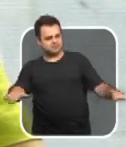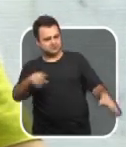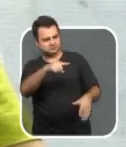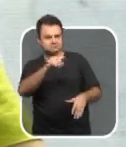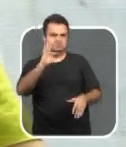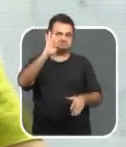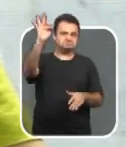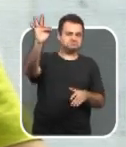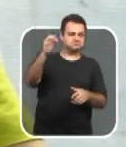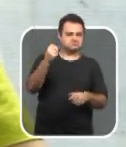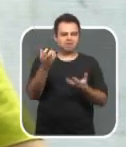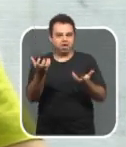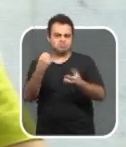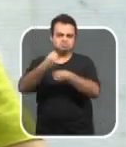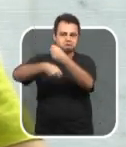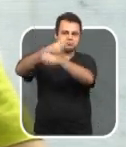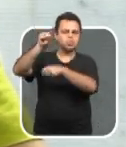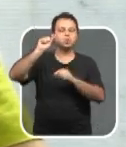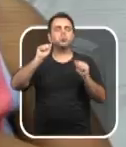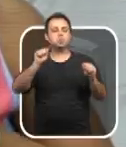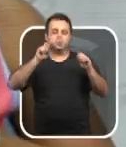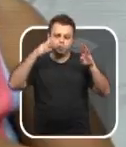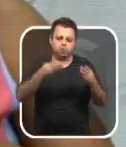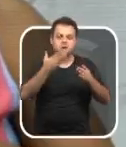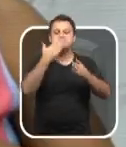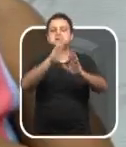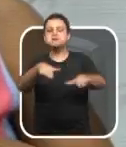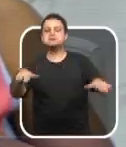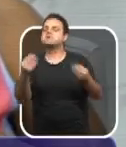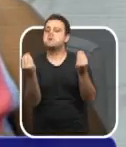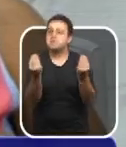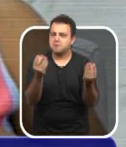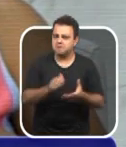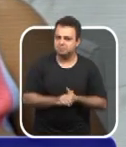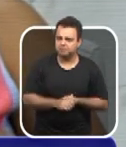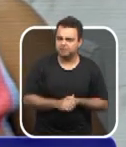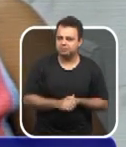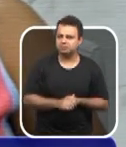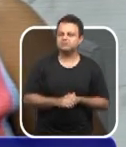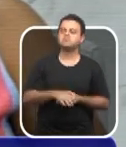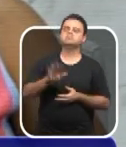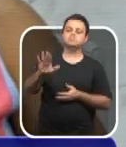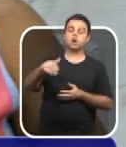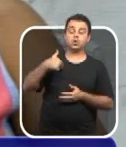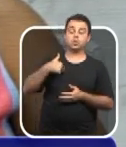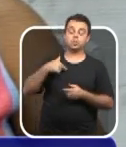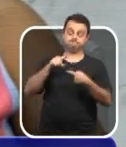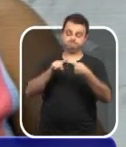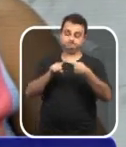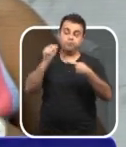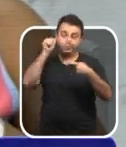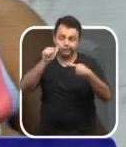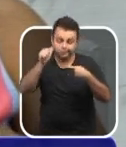pretende fazer aí? O que você tem em mente? O nosso mandato, eu gosto de pautar mulher,